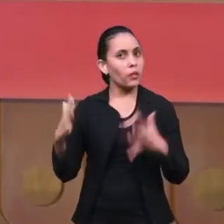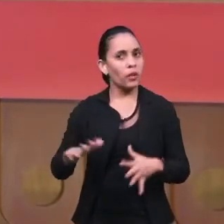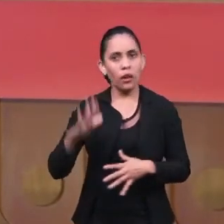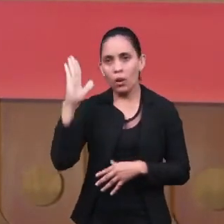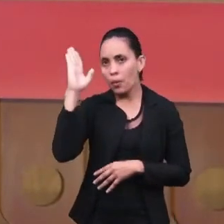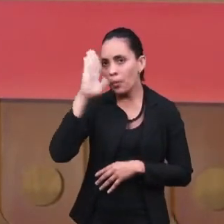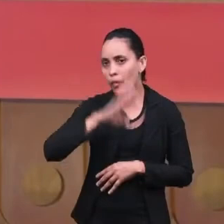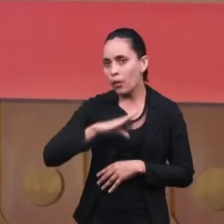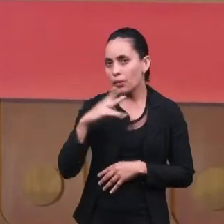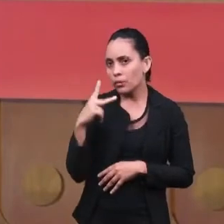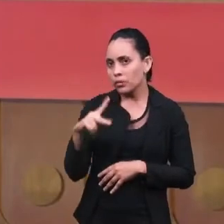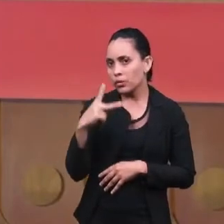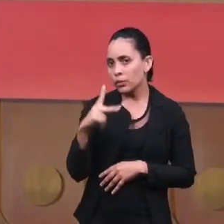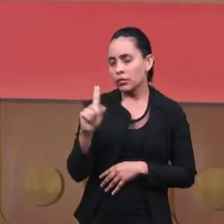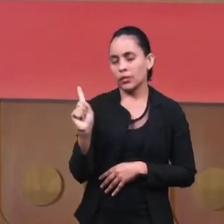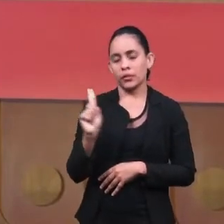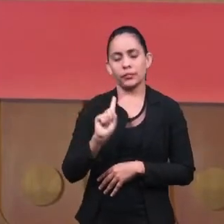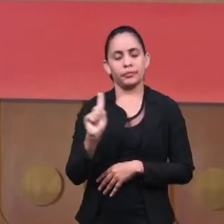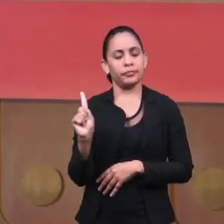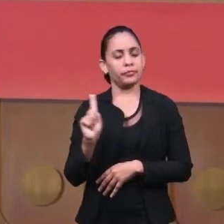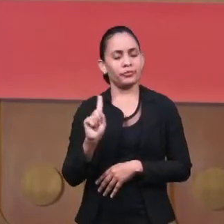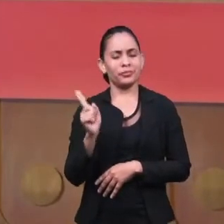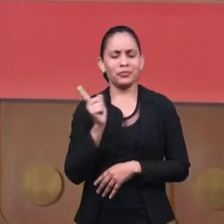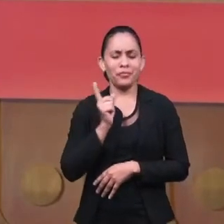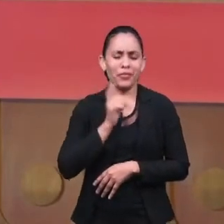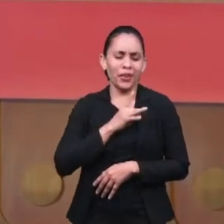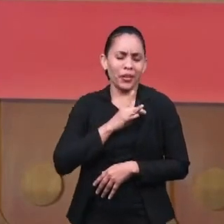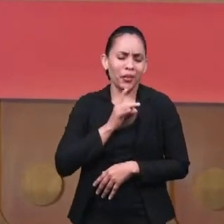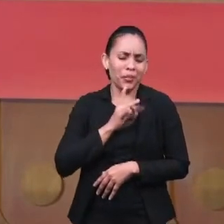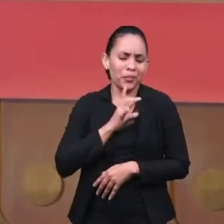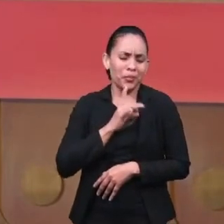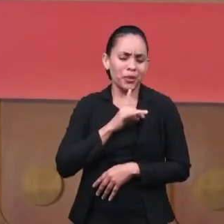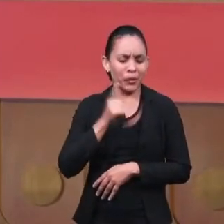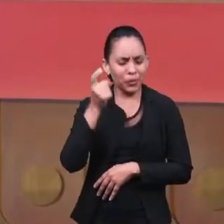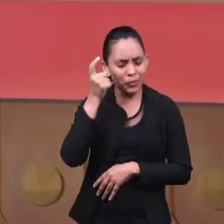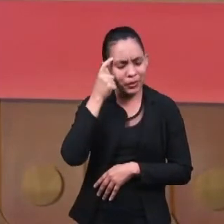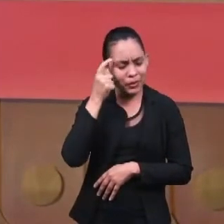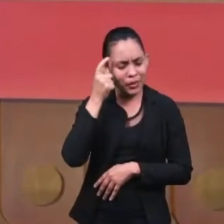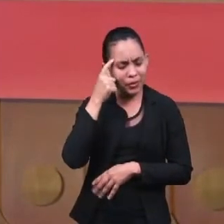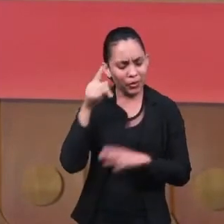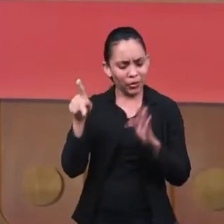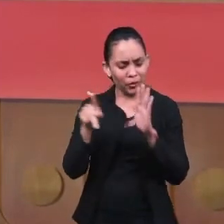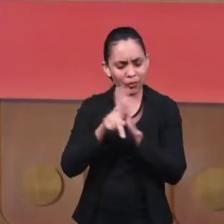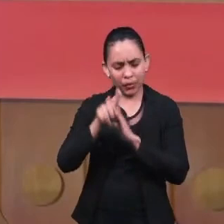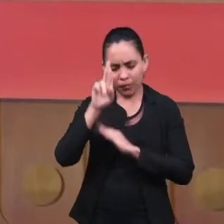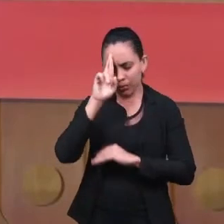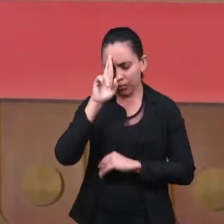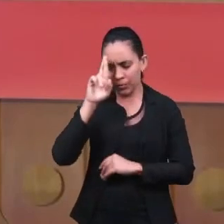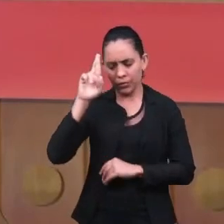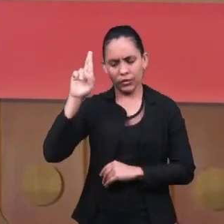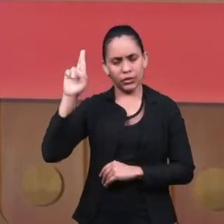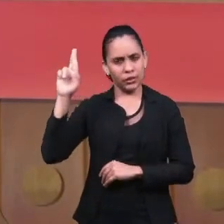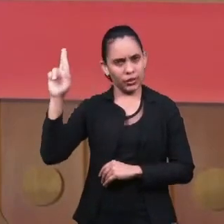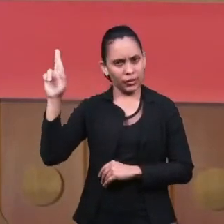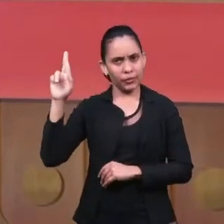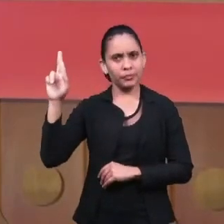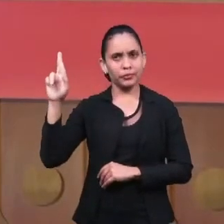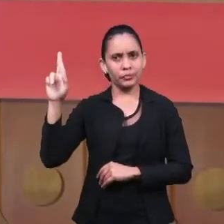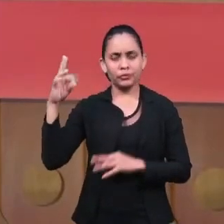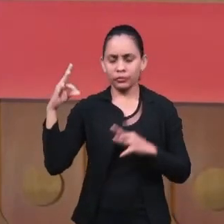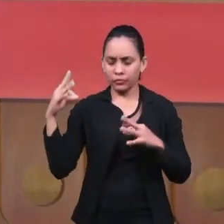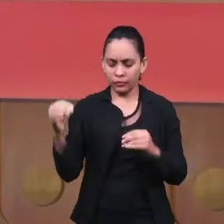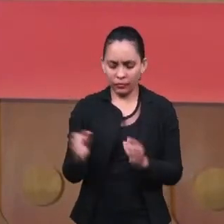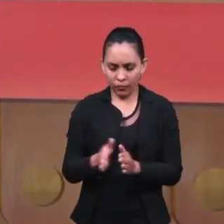vezes o homem tem medo de Deus. Medo do pensamento de Deus. Diz assim, todas as coisas foram escritas no teu livro,